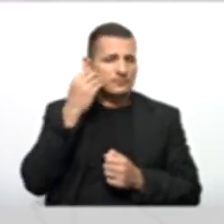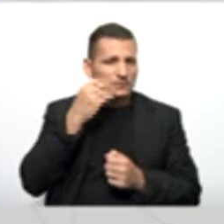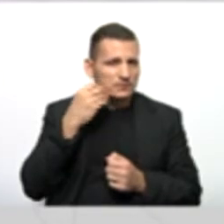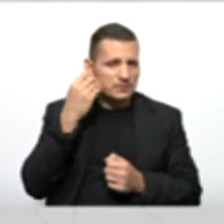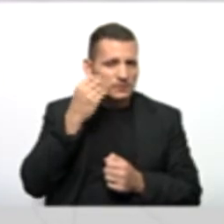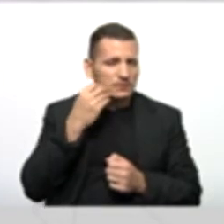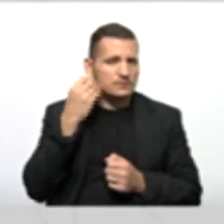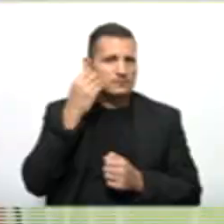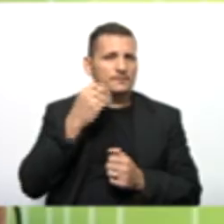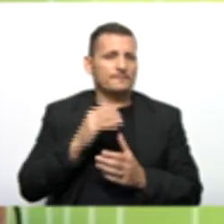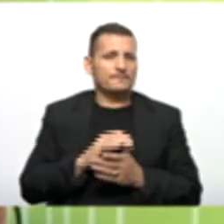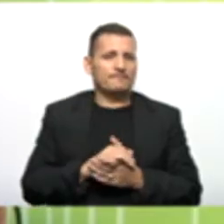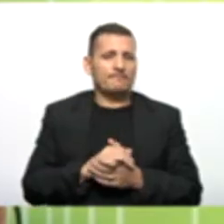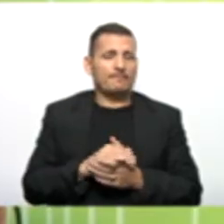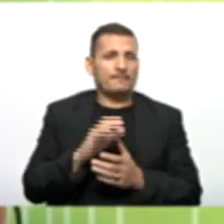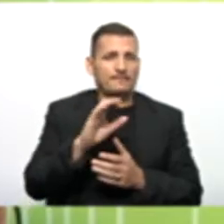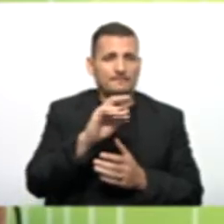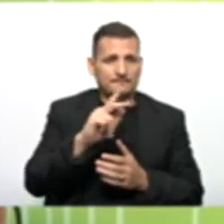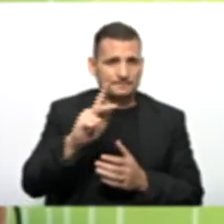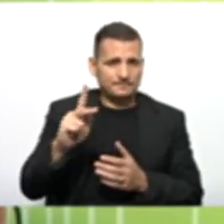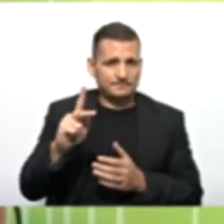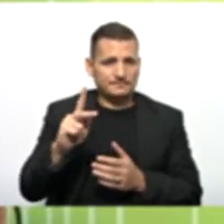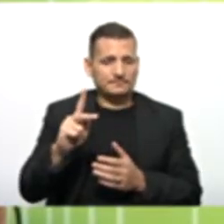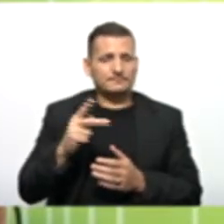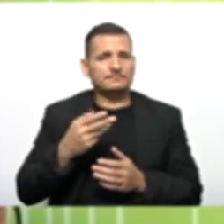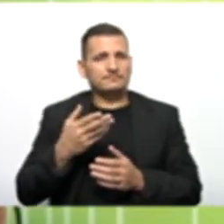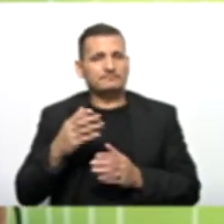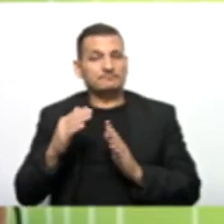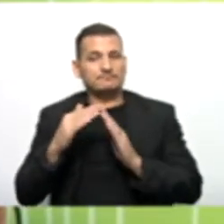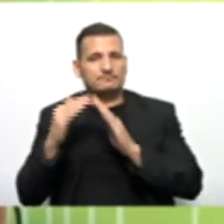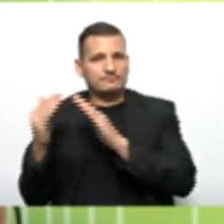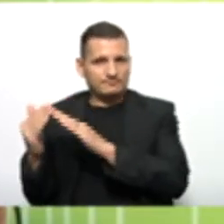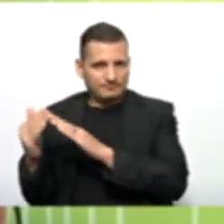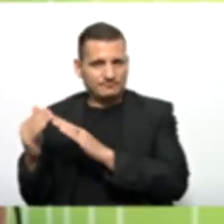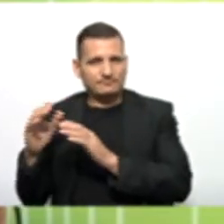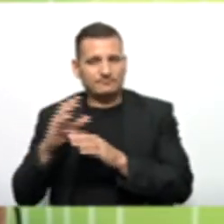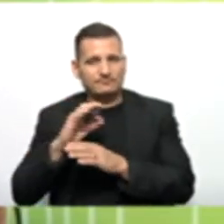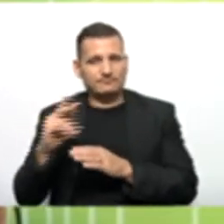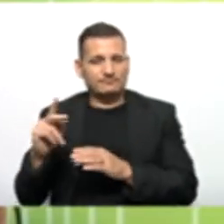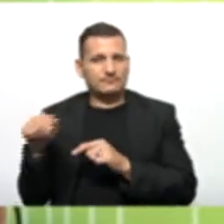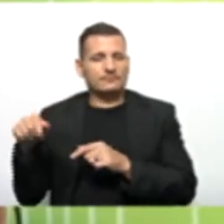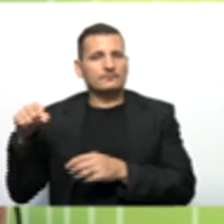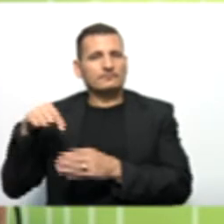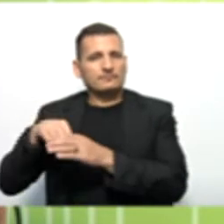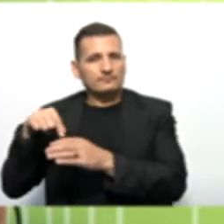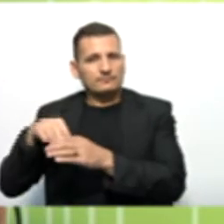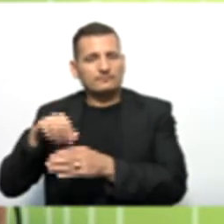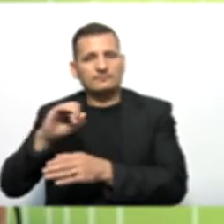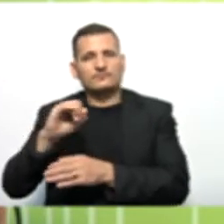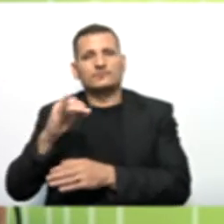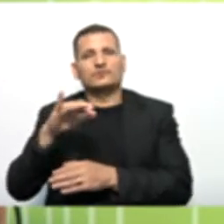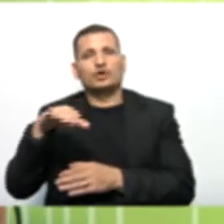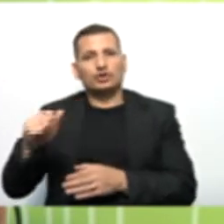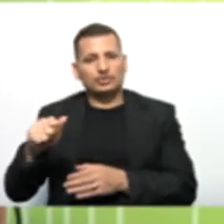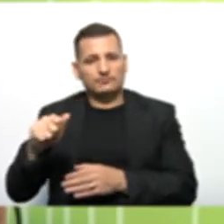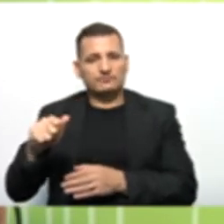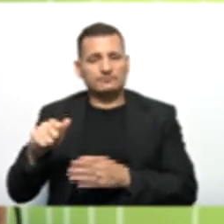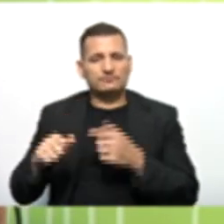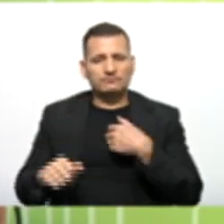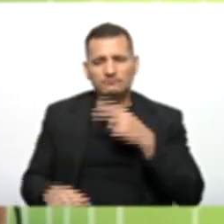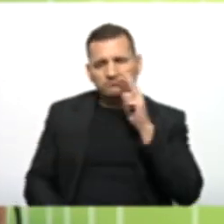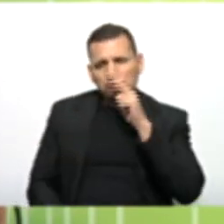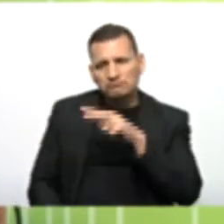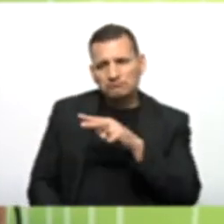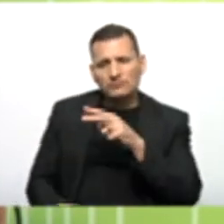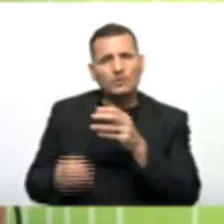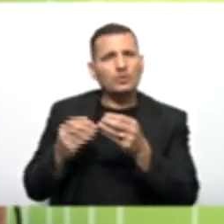vividas, tá? Uma cooperativa, colega minha aqui do lado, foi plantar soja, opa, bora ver, a minha intenção também é plantar soja,